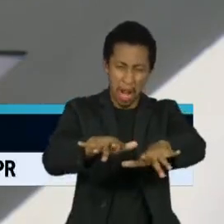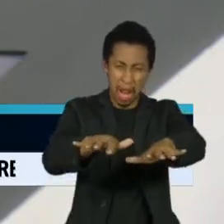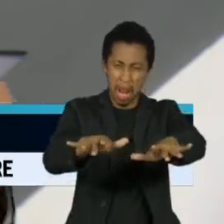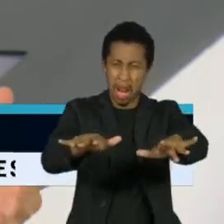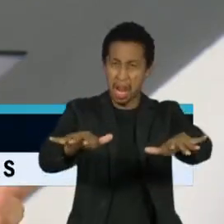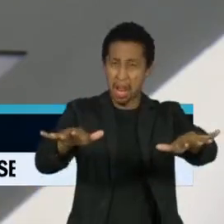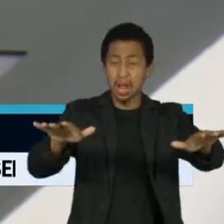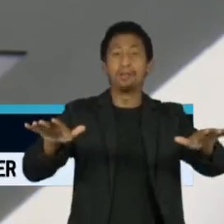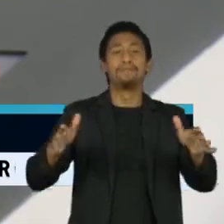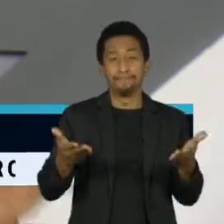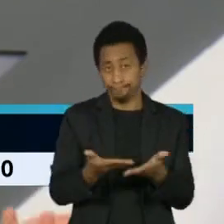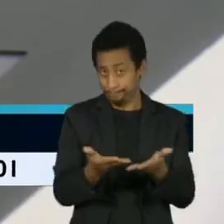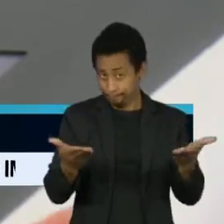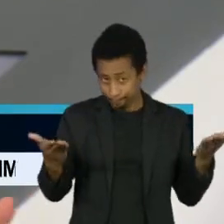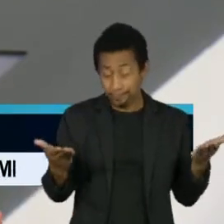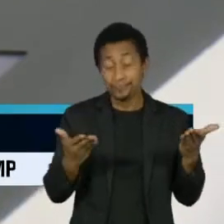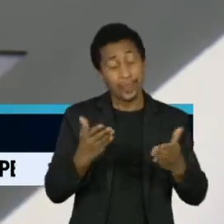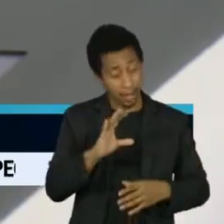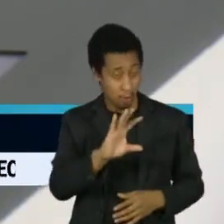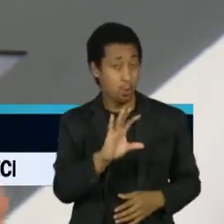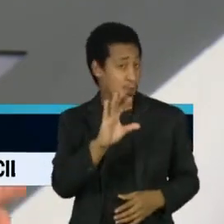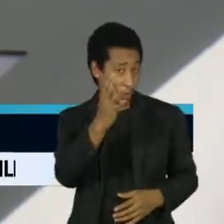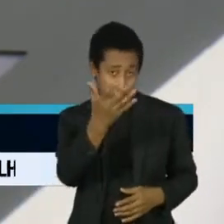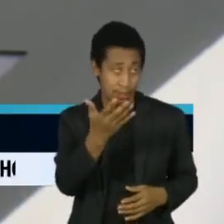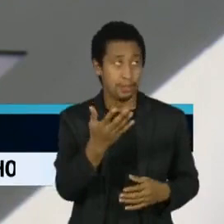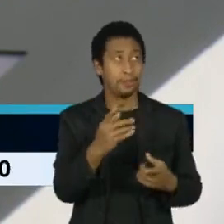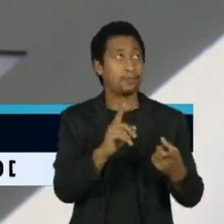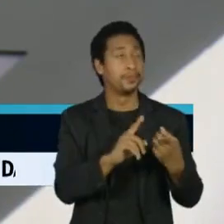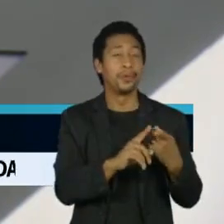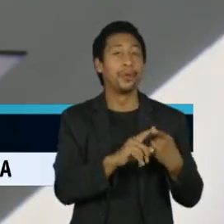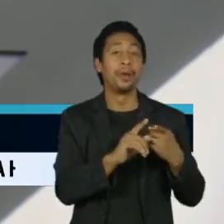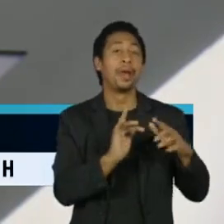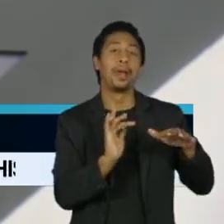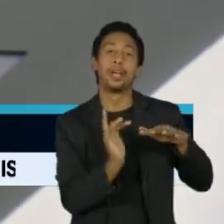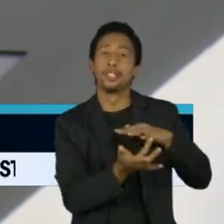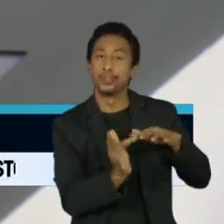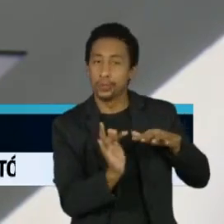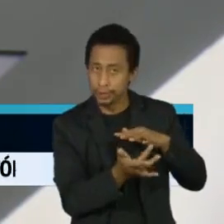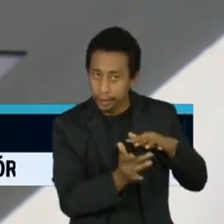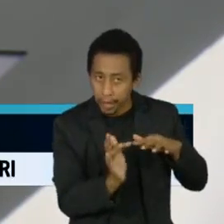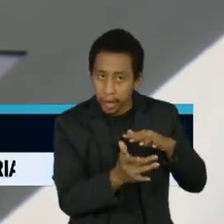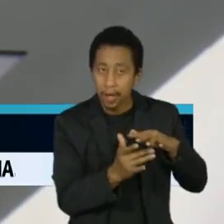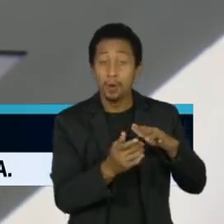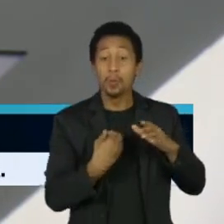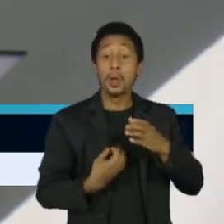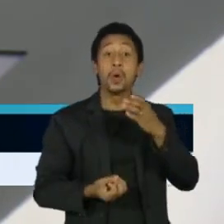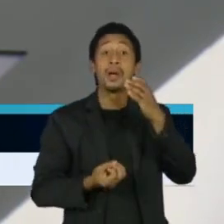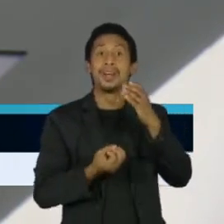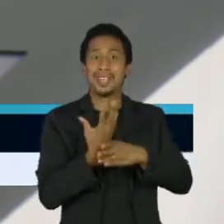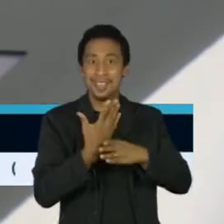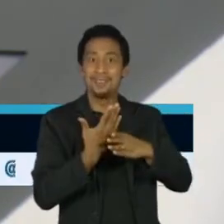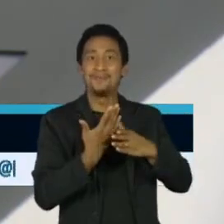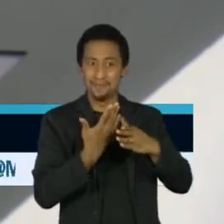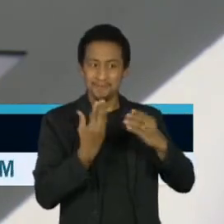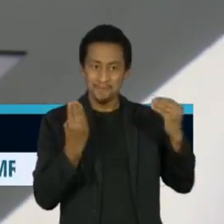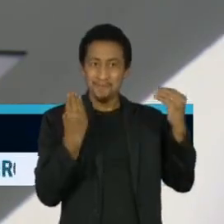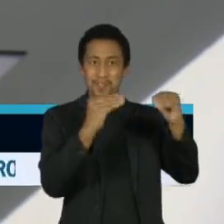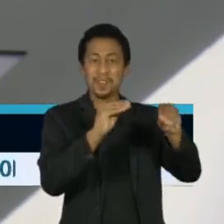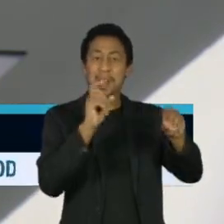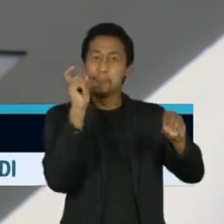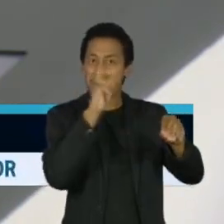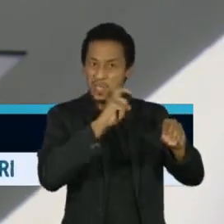difundido por uma rede essa difusão acontece de várias formas por exemplo numa rede social você produz Esse é uma mentira